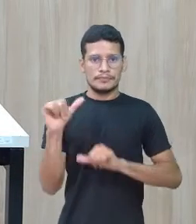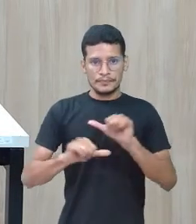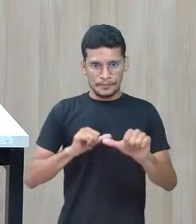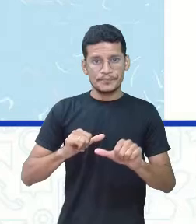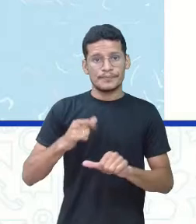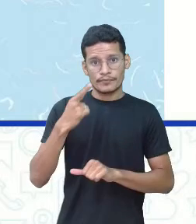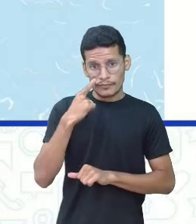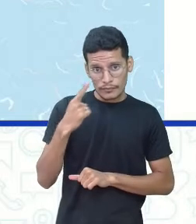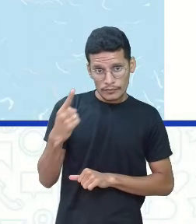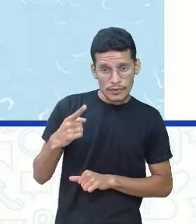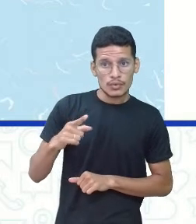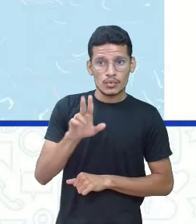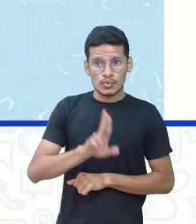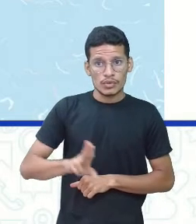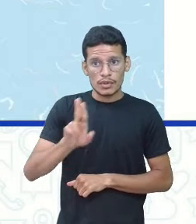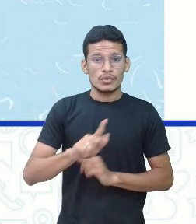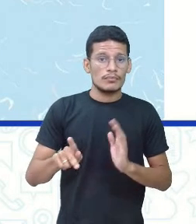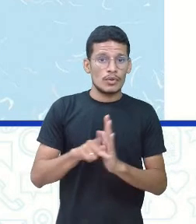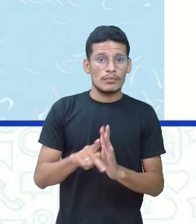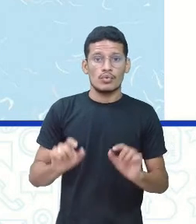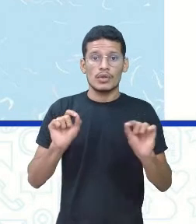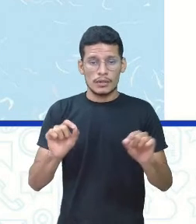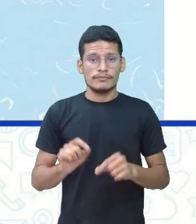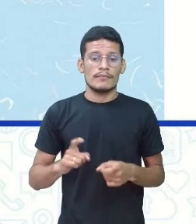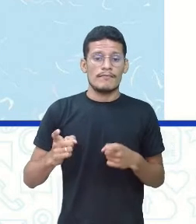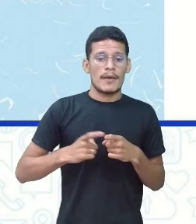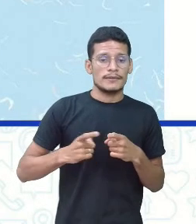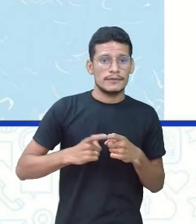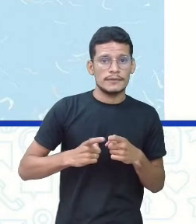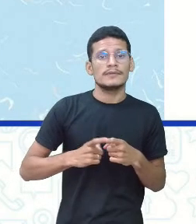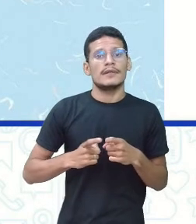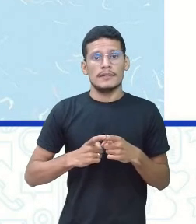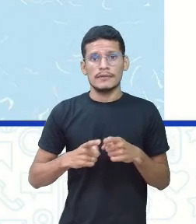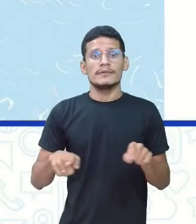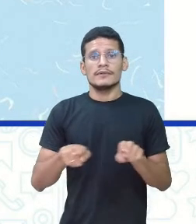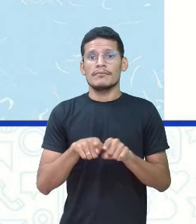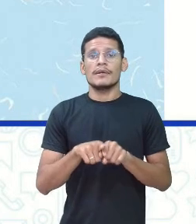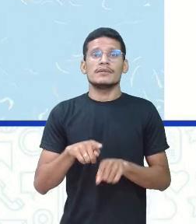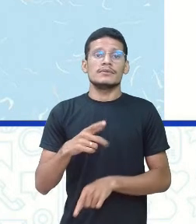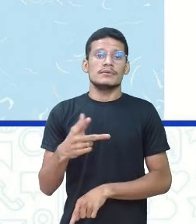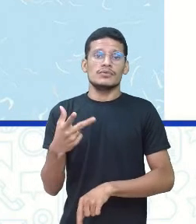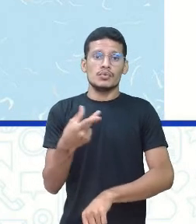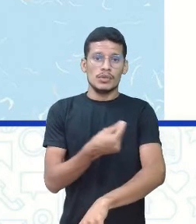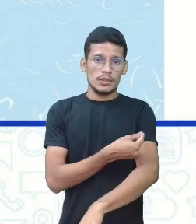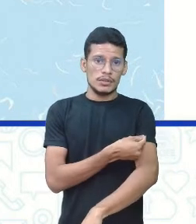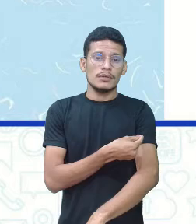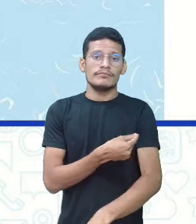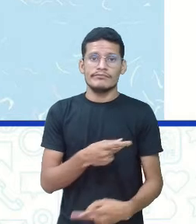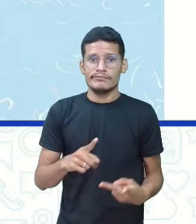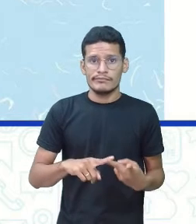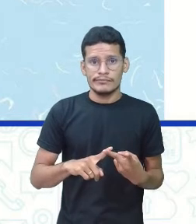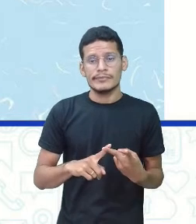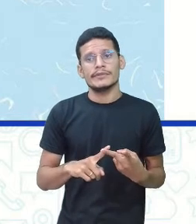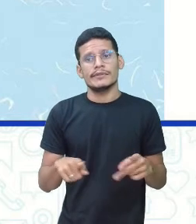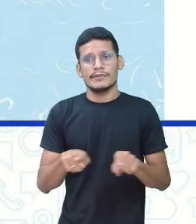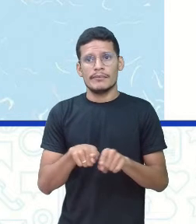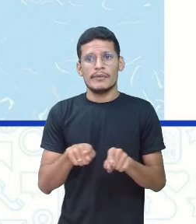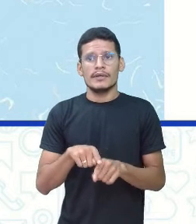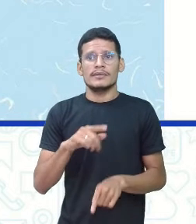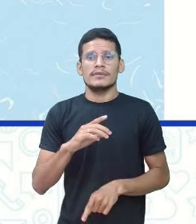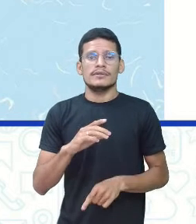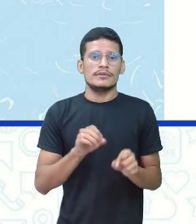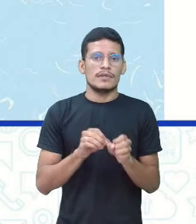modificados, eles são utilizados na medicina, no caso da insulina, em